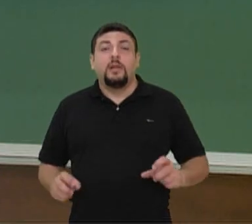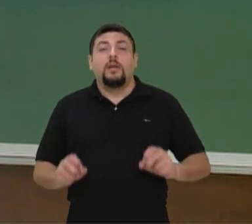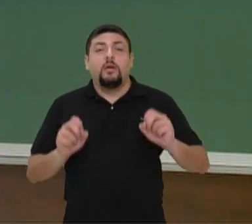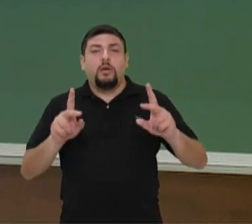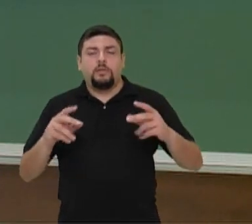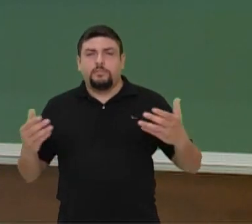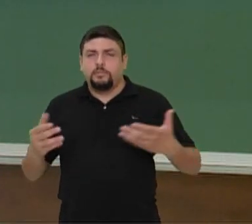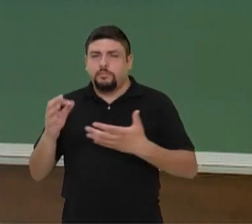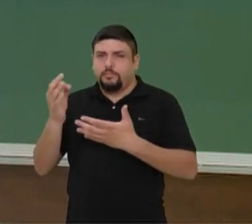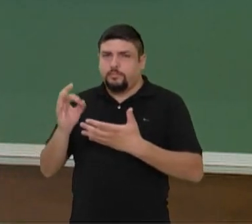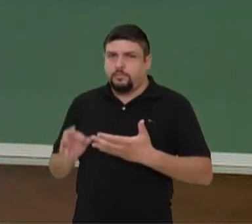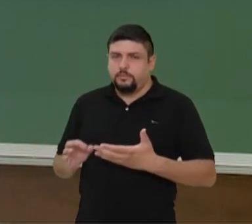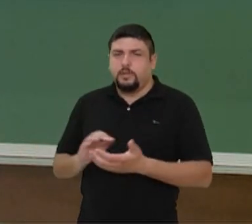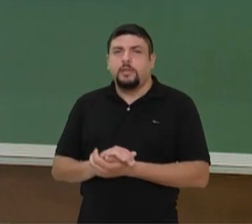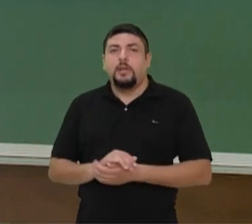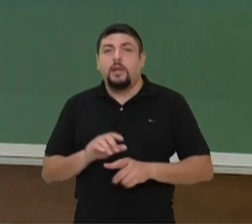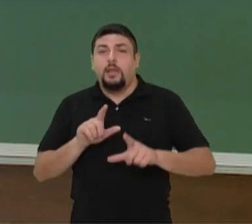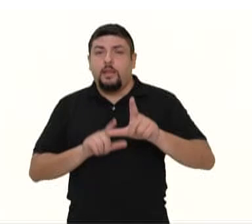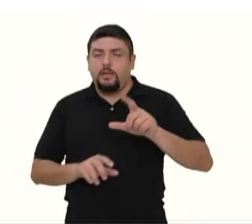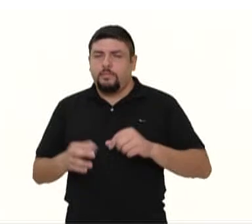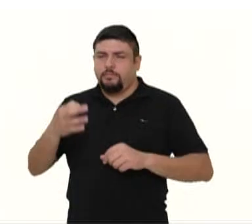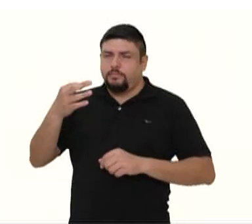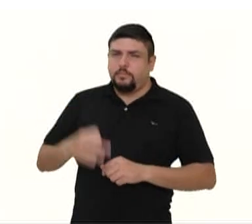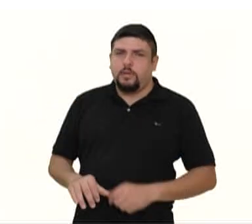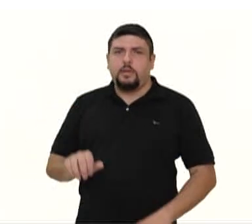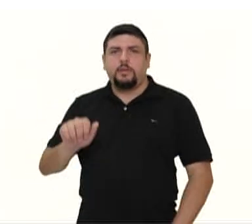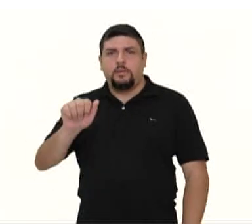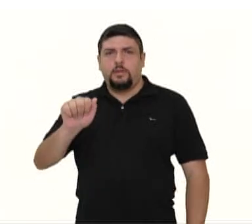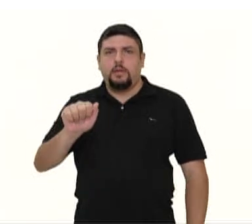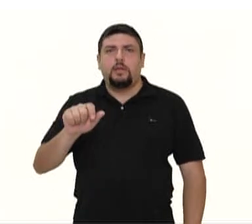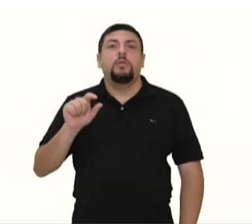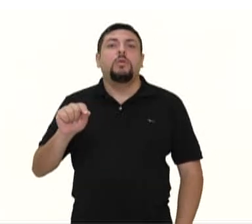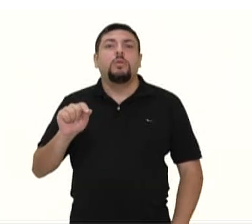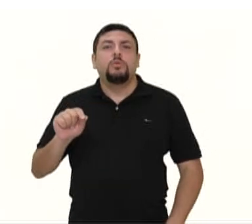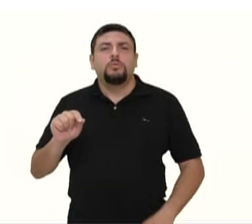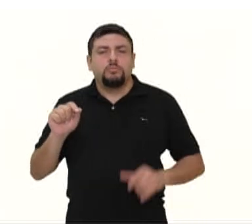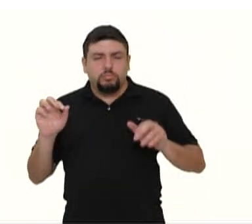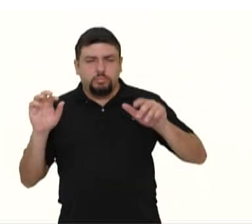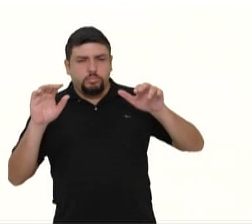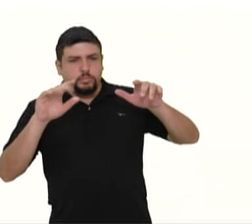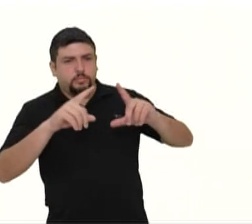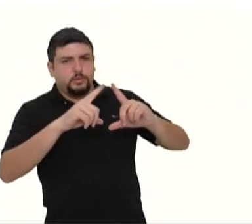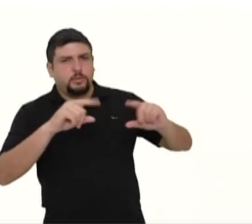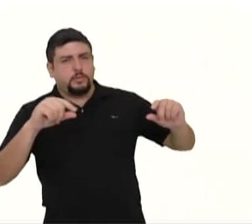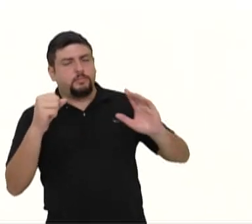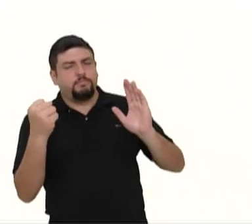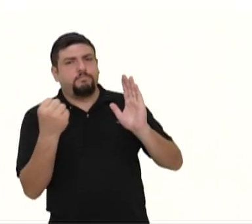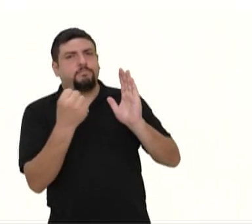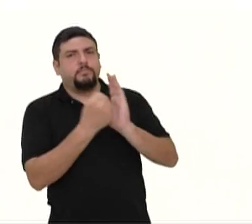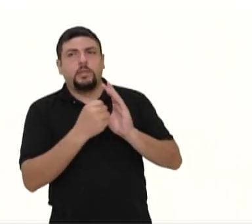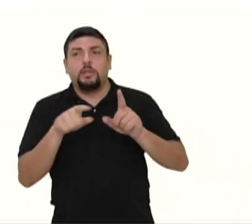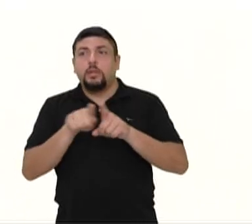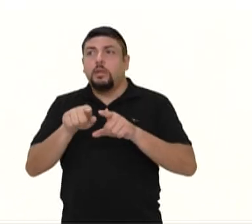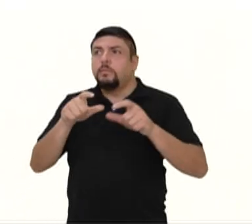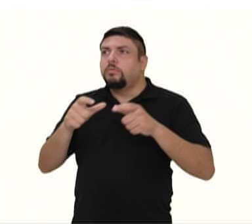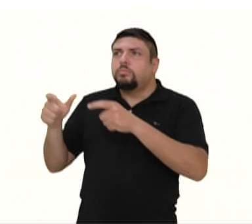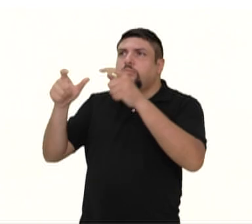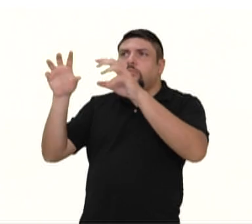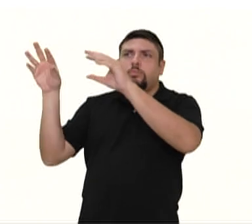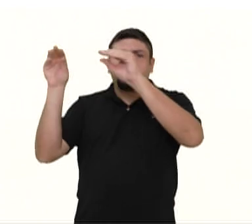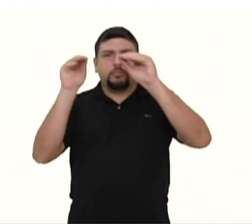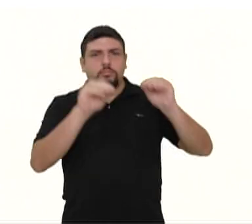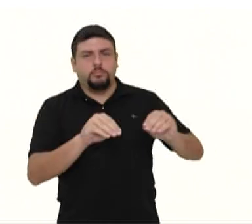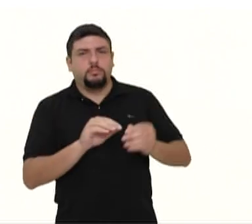Ok? Vamos corrigir? A alternativa correta, a letra A, apelo simbólico, emigração interregional. Muito bem, nessa aula